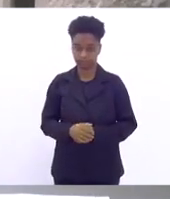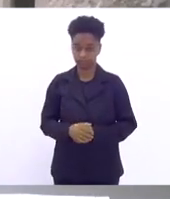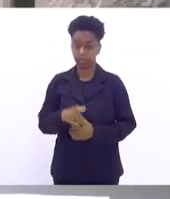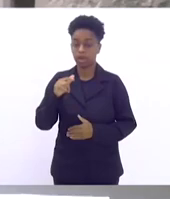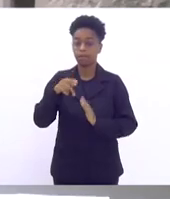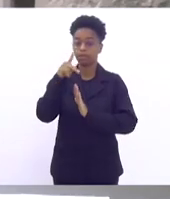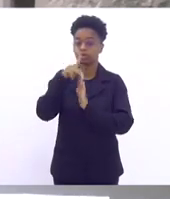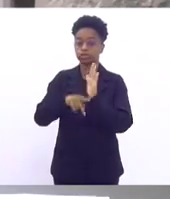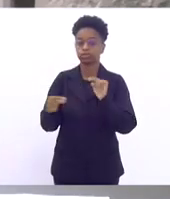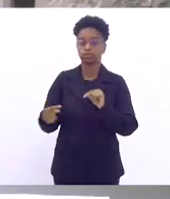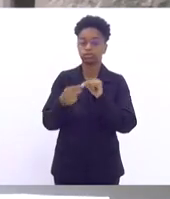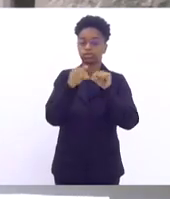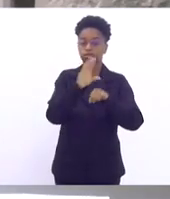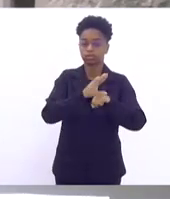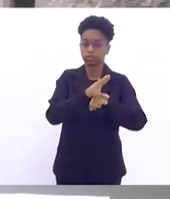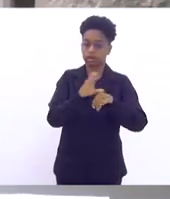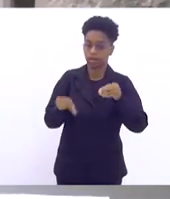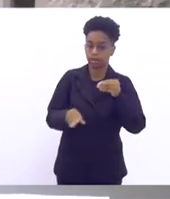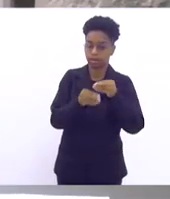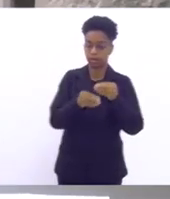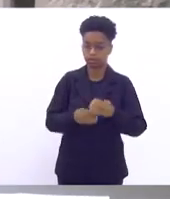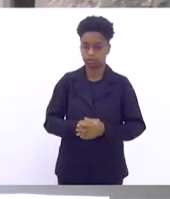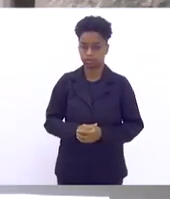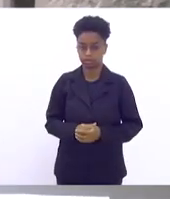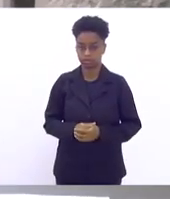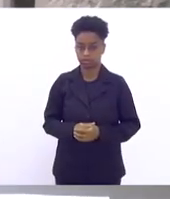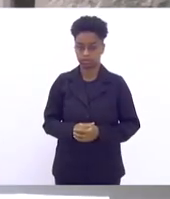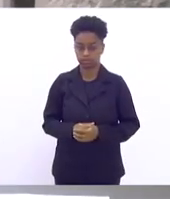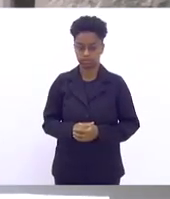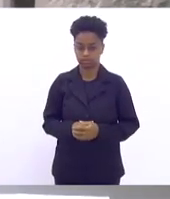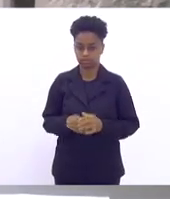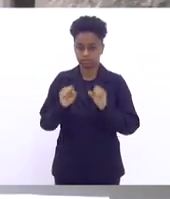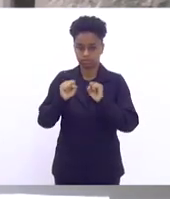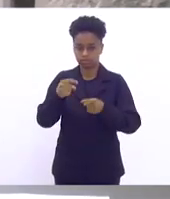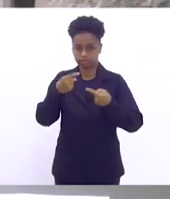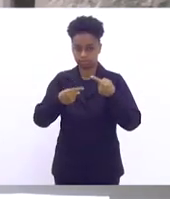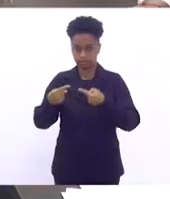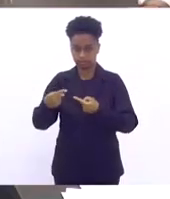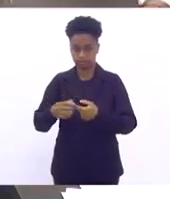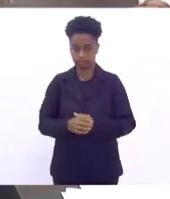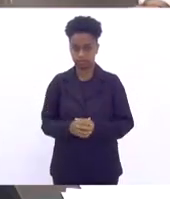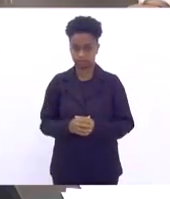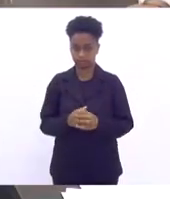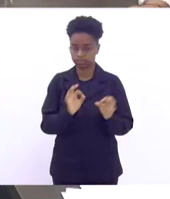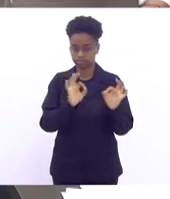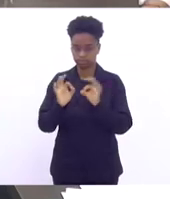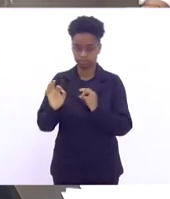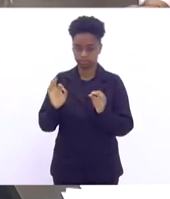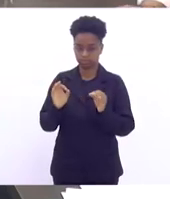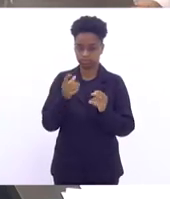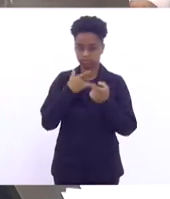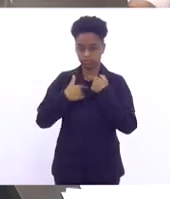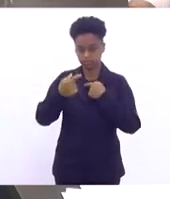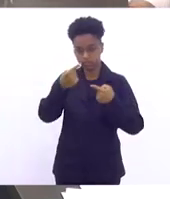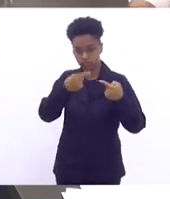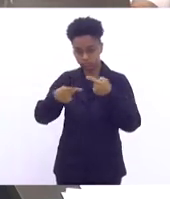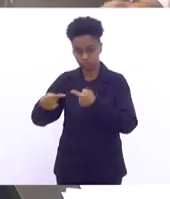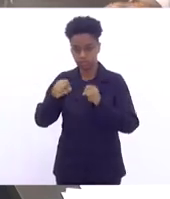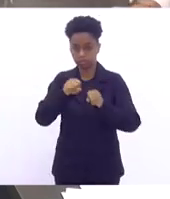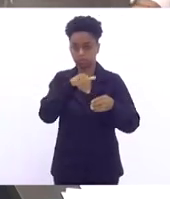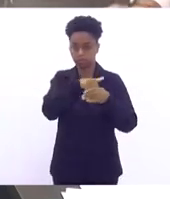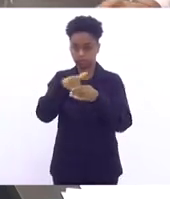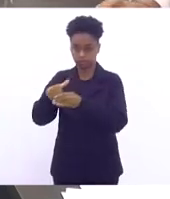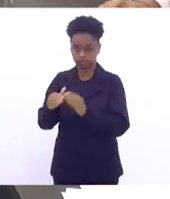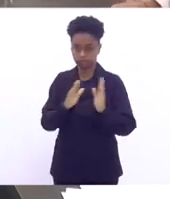pela constitucionalidade com emenda em discussão não havendo Quem Queira discutir em votação